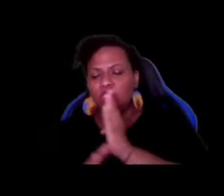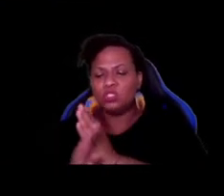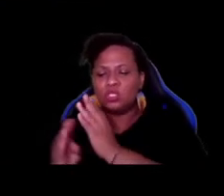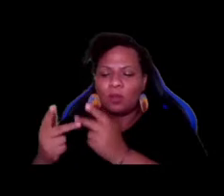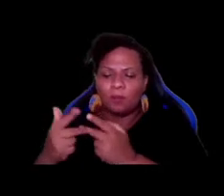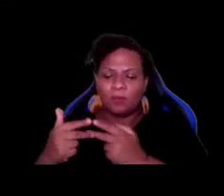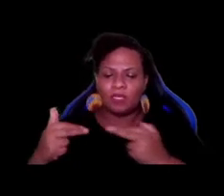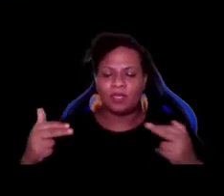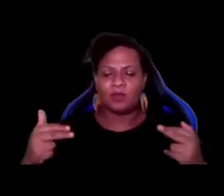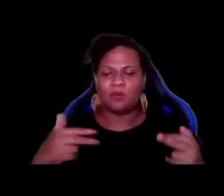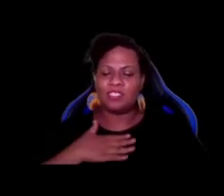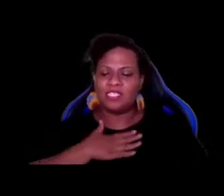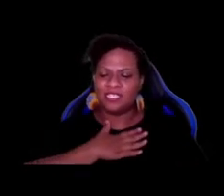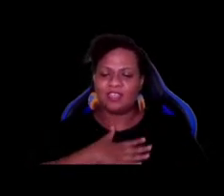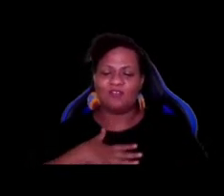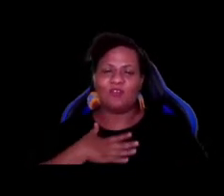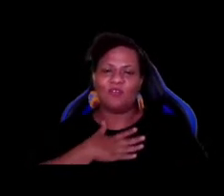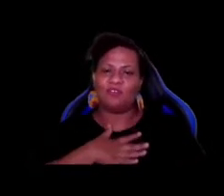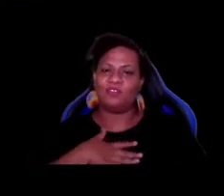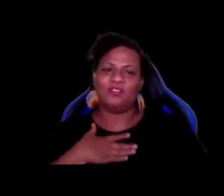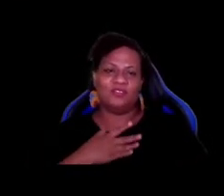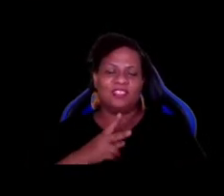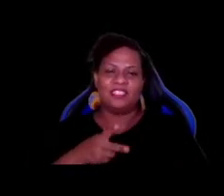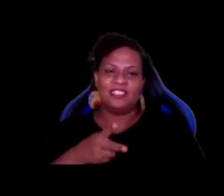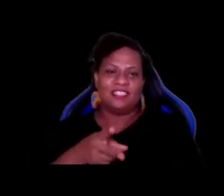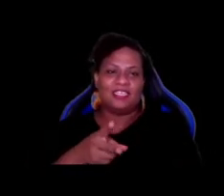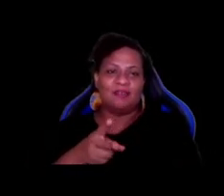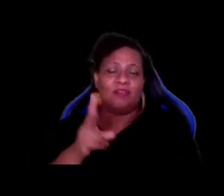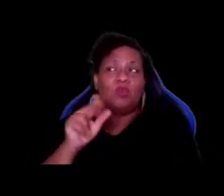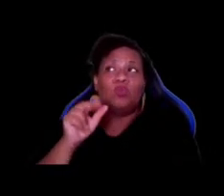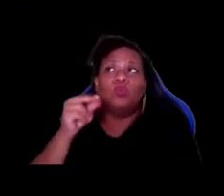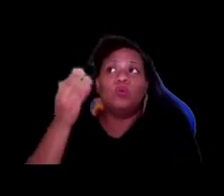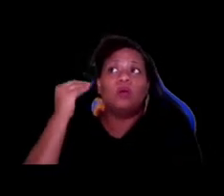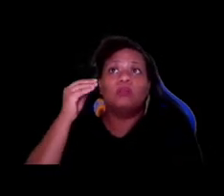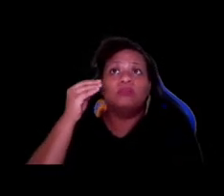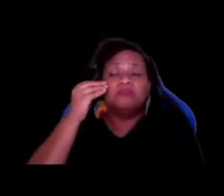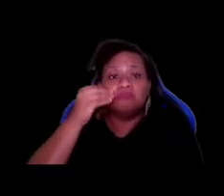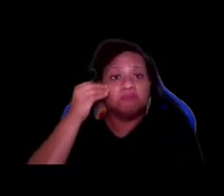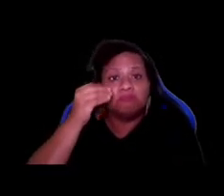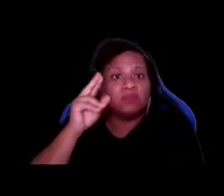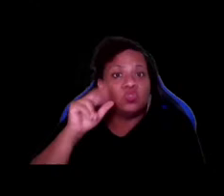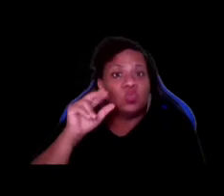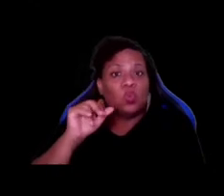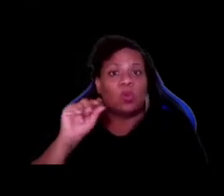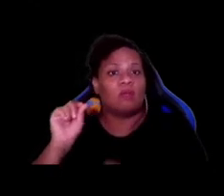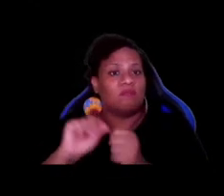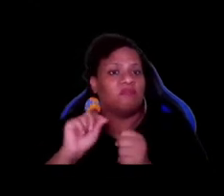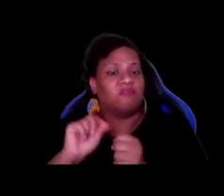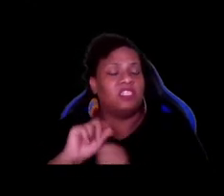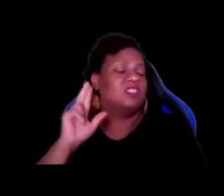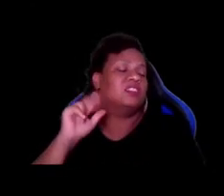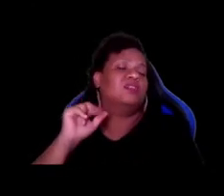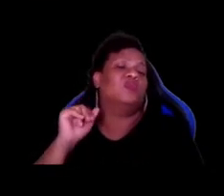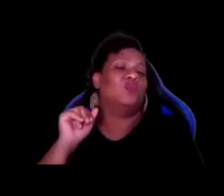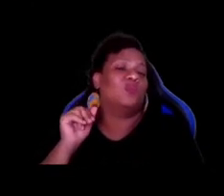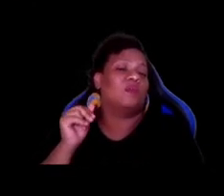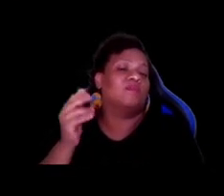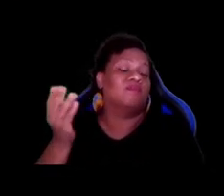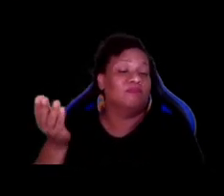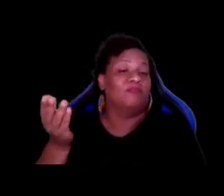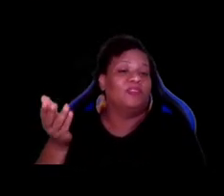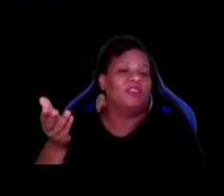coisas, né, que eu nunca tenha feito antes, né? Então, hoje eu